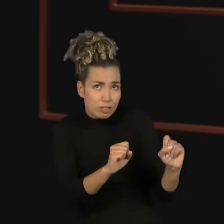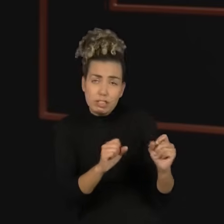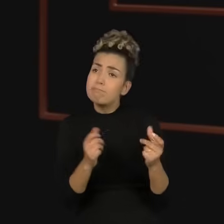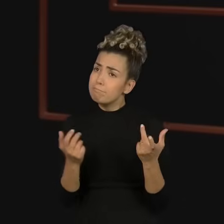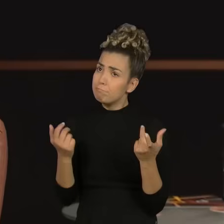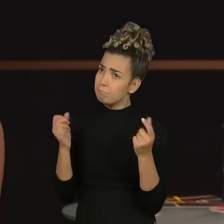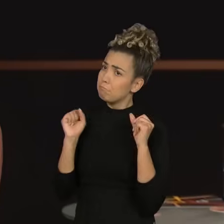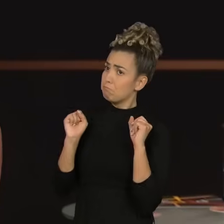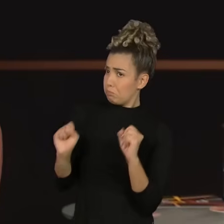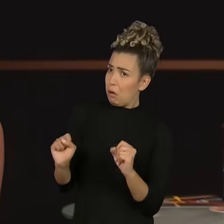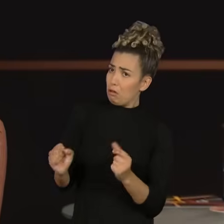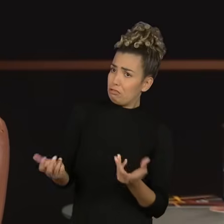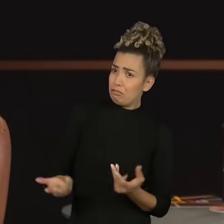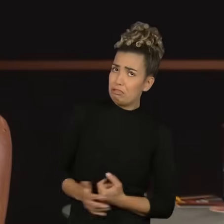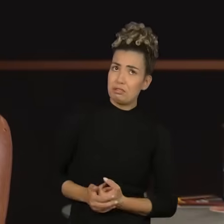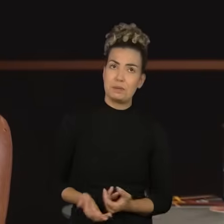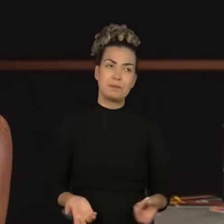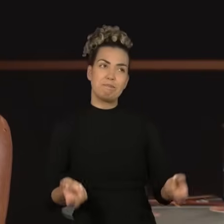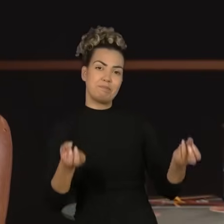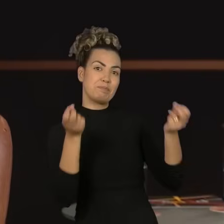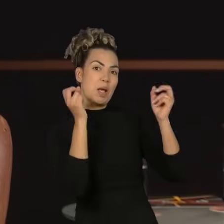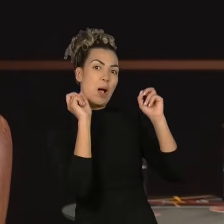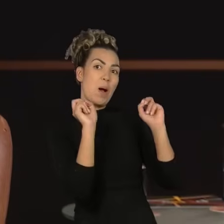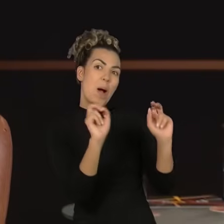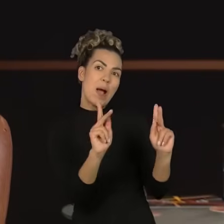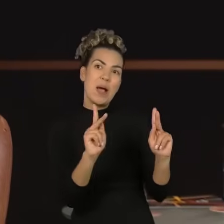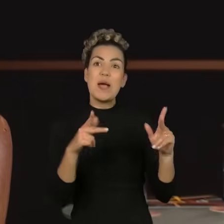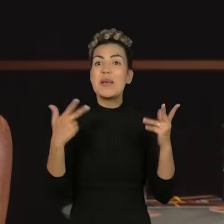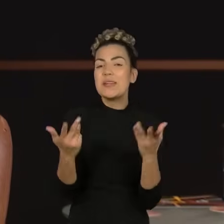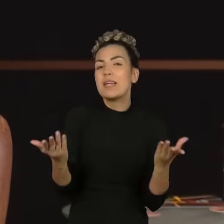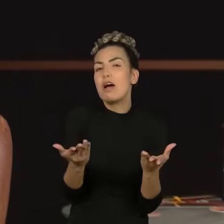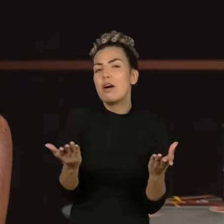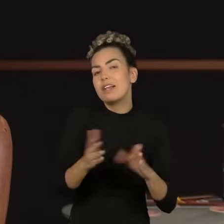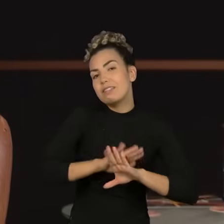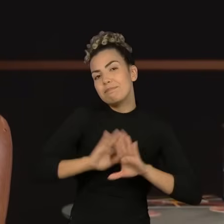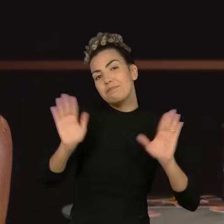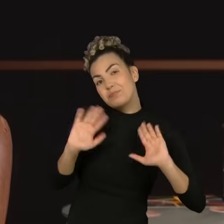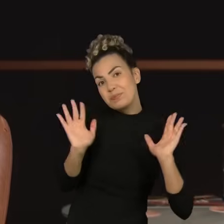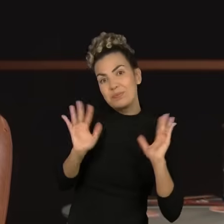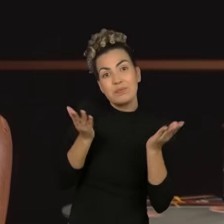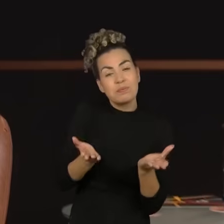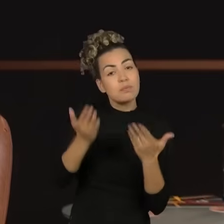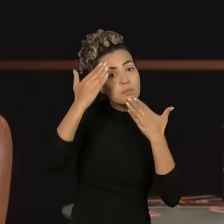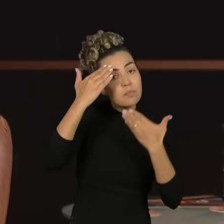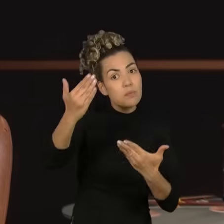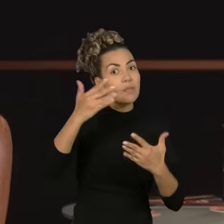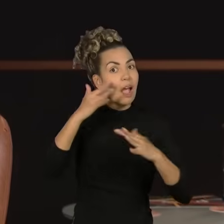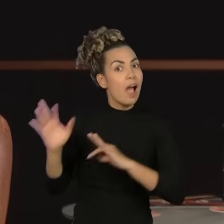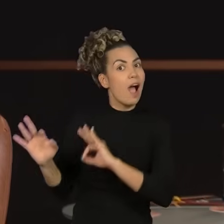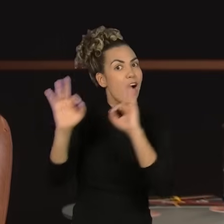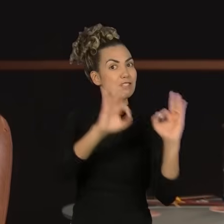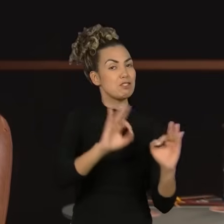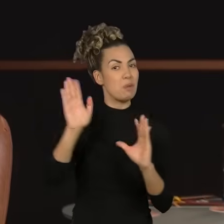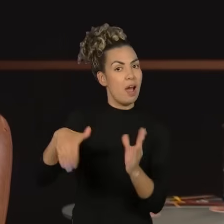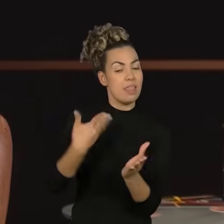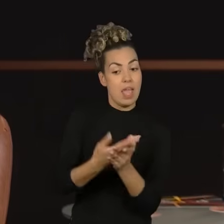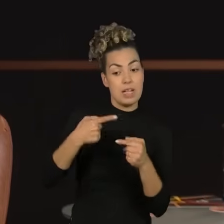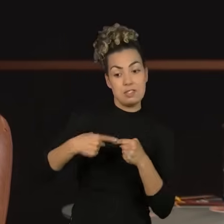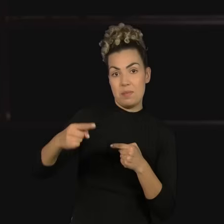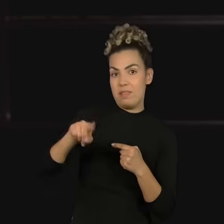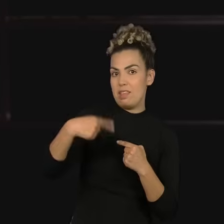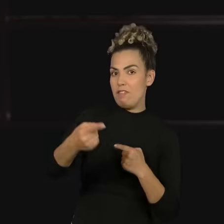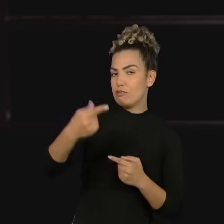Pode. Ok. Antes, vamos nos despedindo do público. Muito obrigado por ter acompanhado nosso programa até agora. Voltamos na semana que